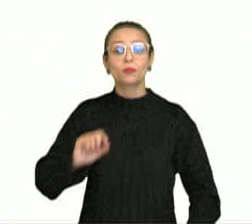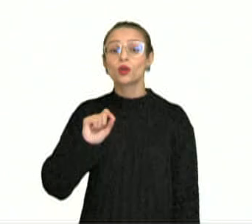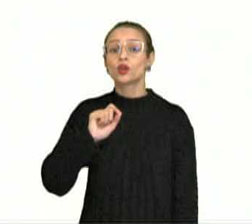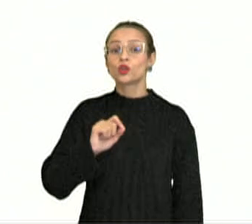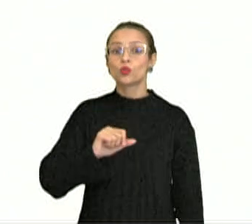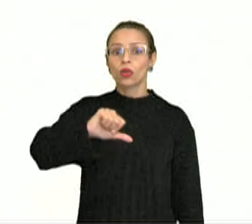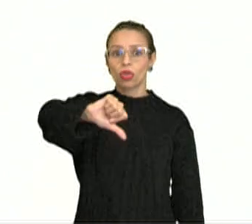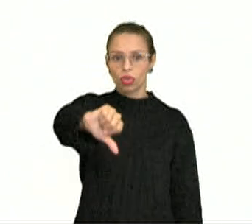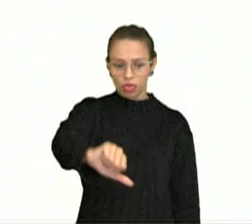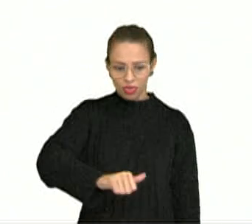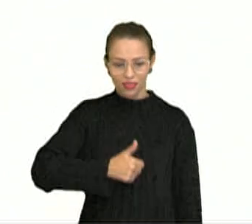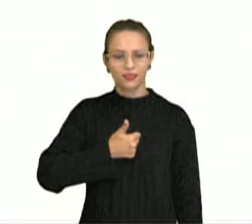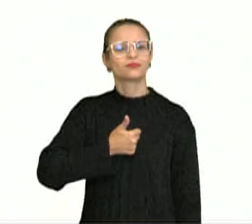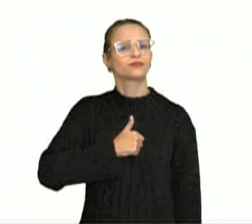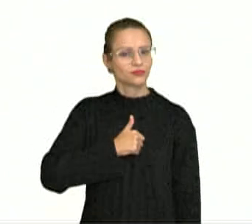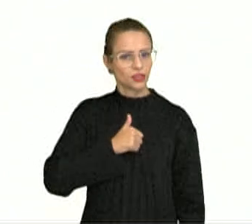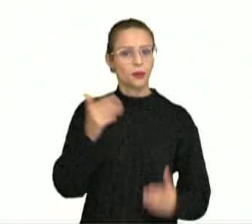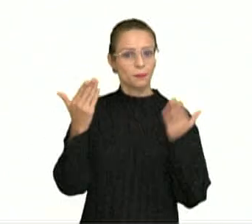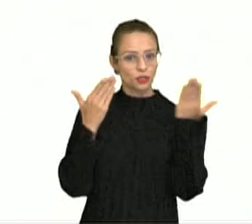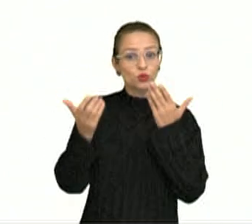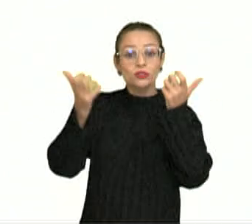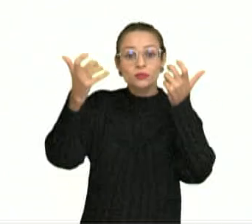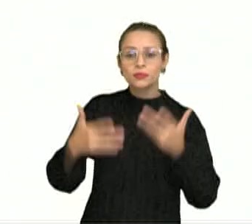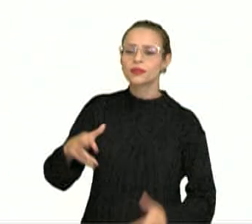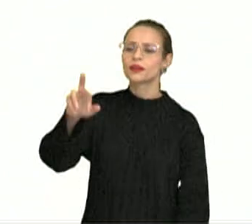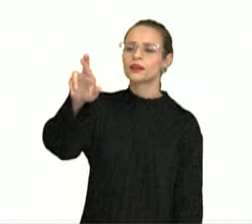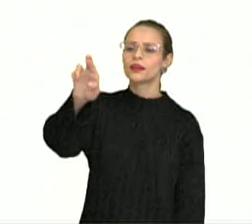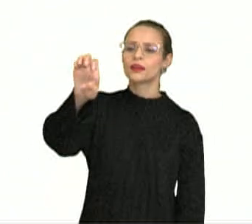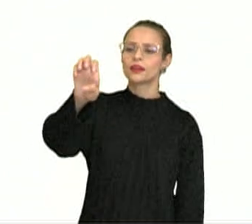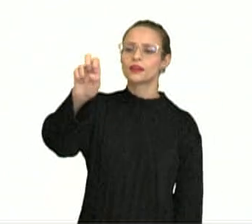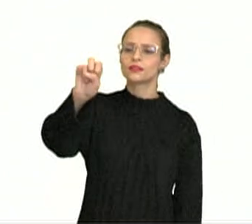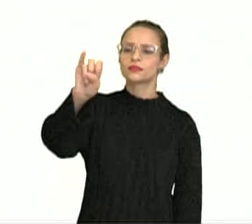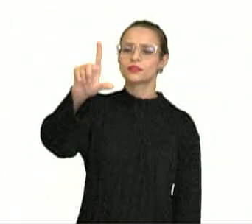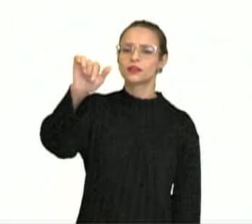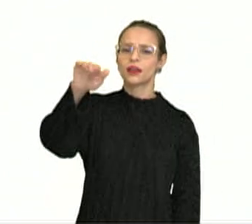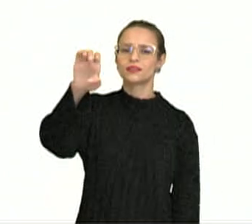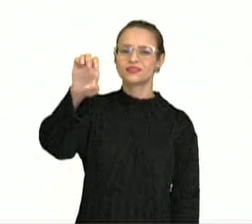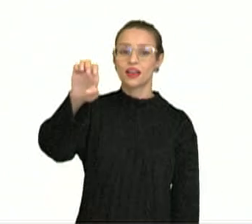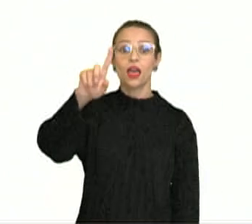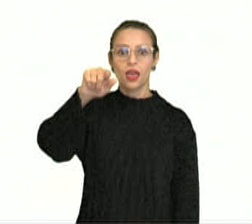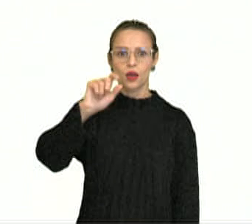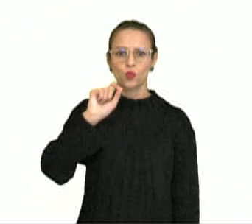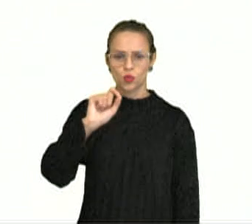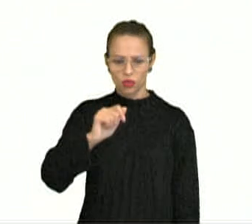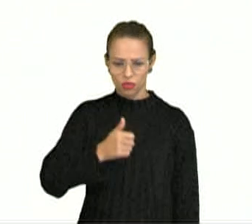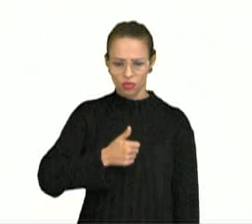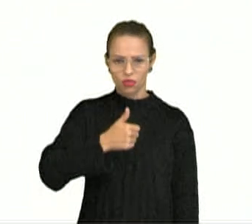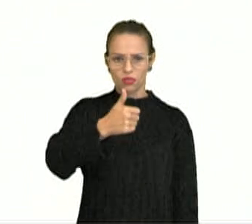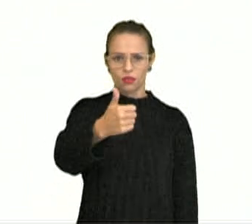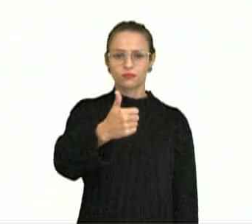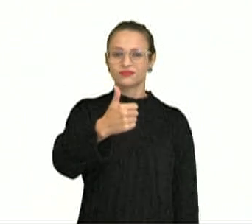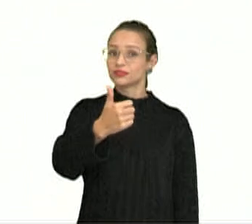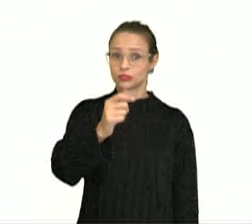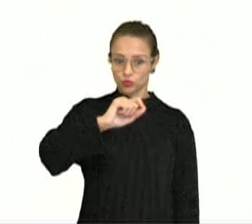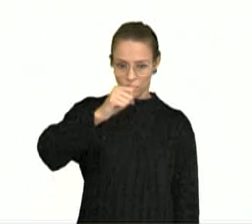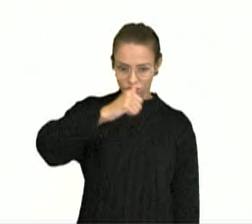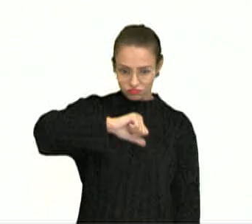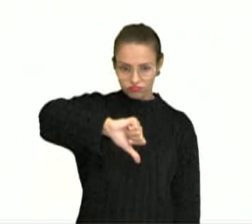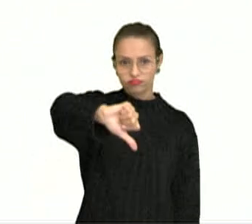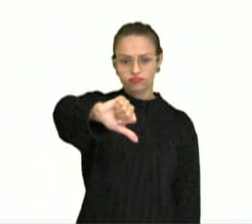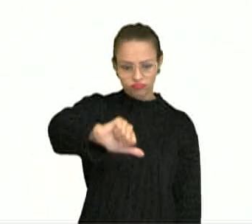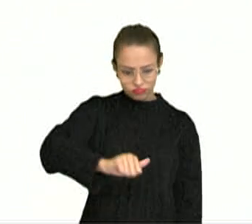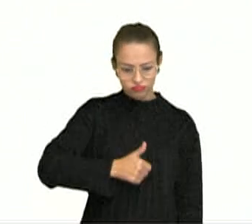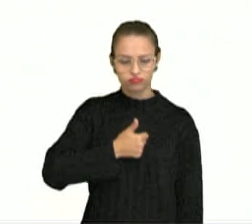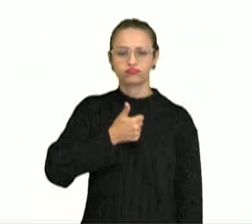A psicologia entende por resiliência a capacidade que temos de sofrer reveses na vida e voltarmos ao